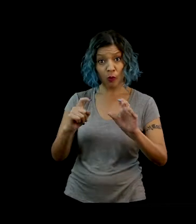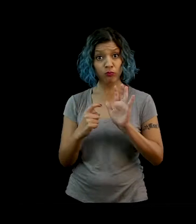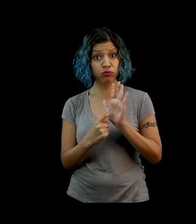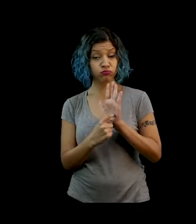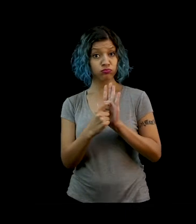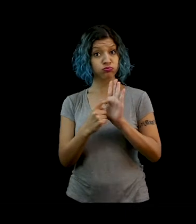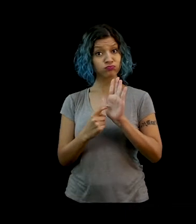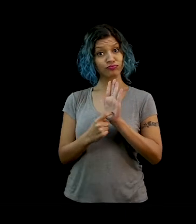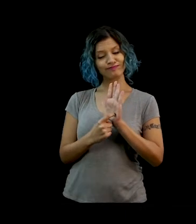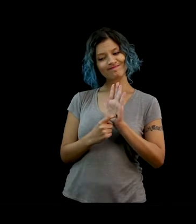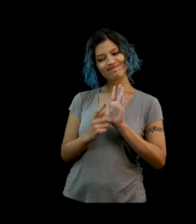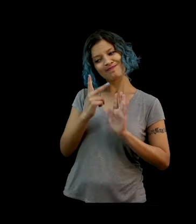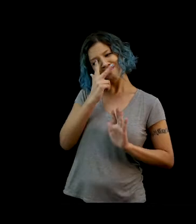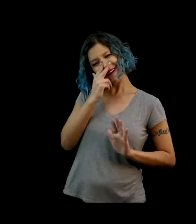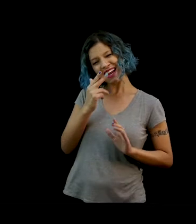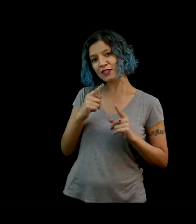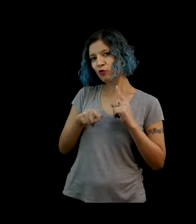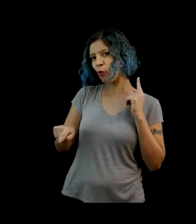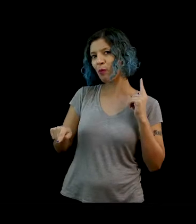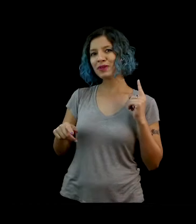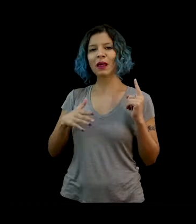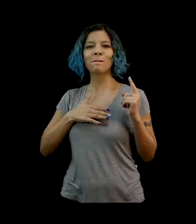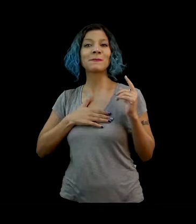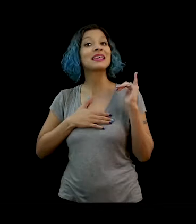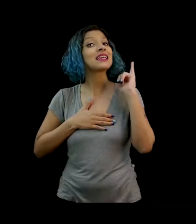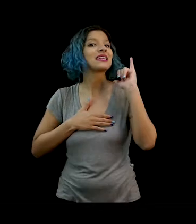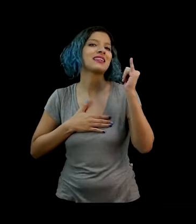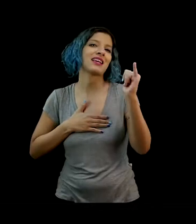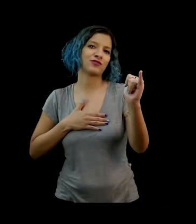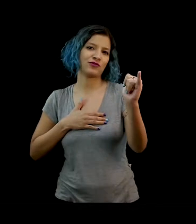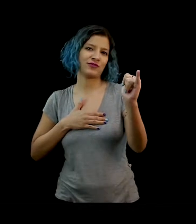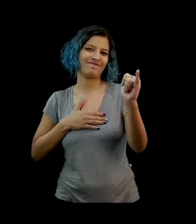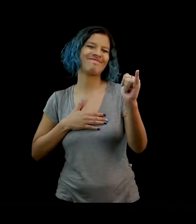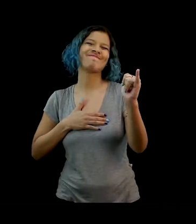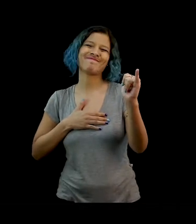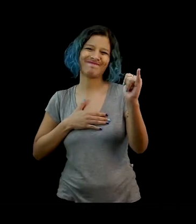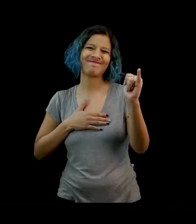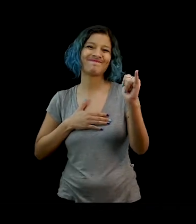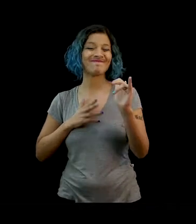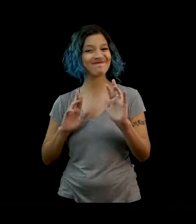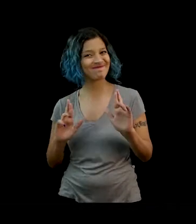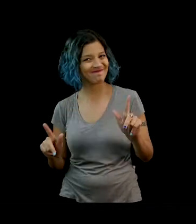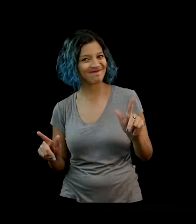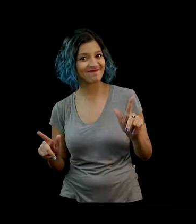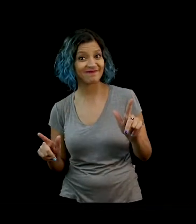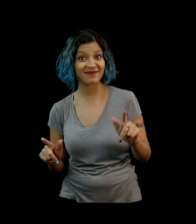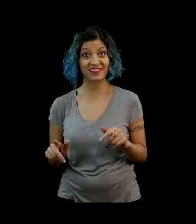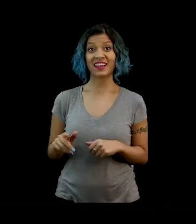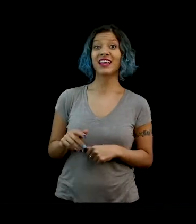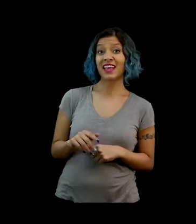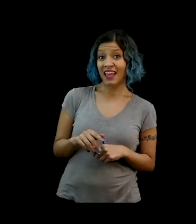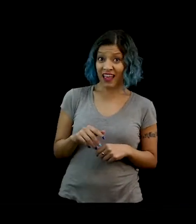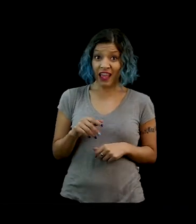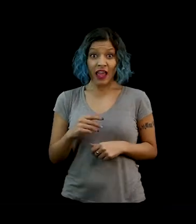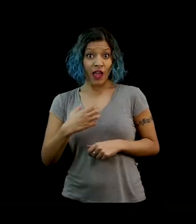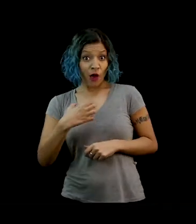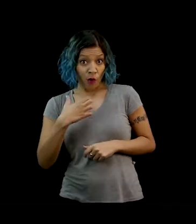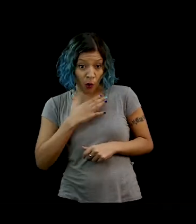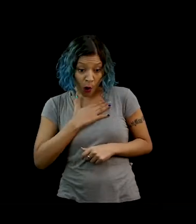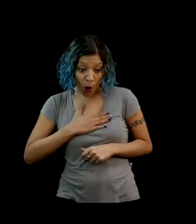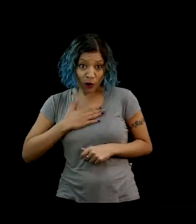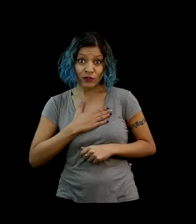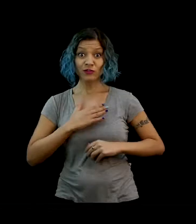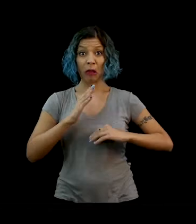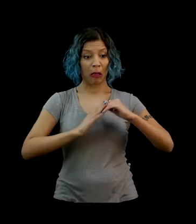quero passar isso combina com a minha falta de habilidade eu gosto de colorir digitalmente mas desenhar